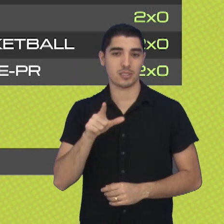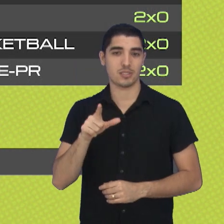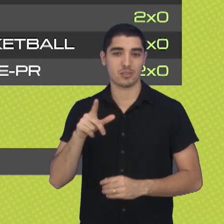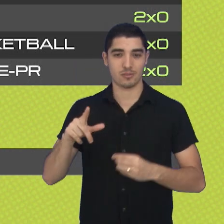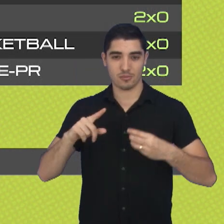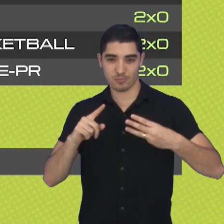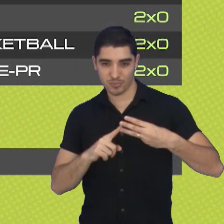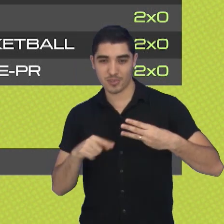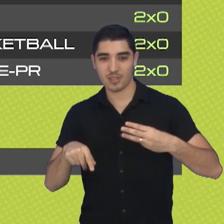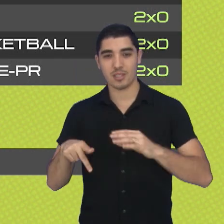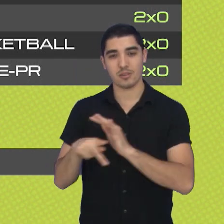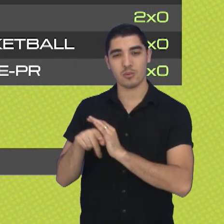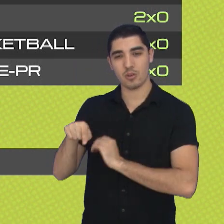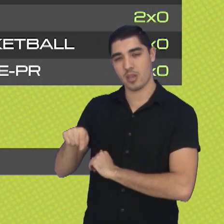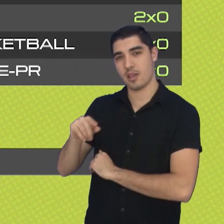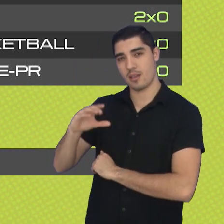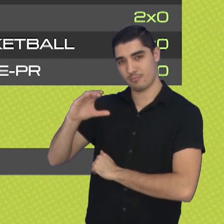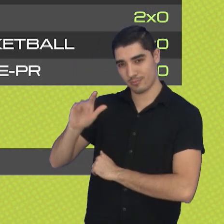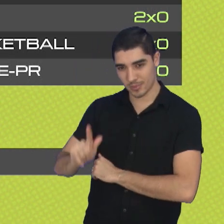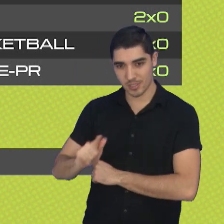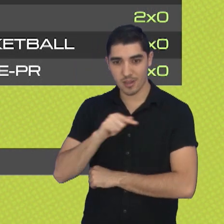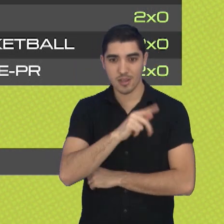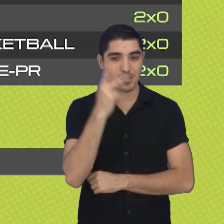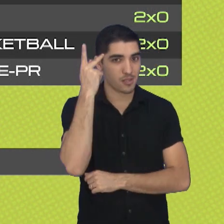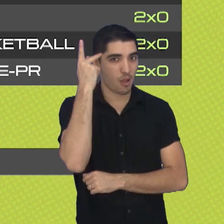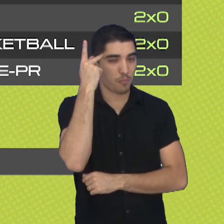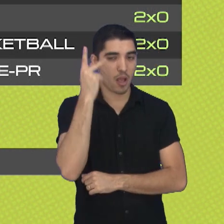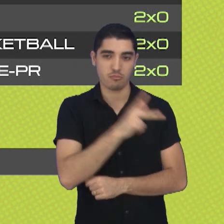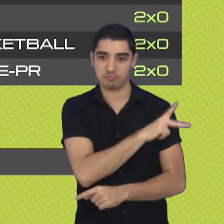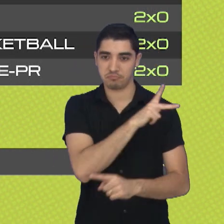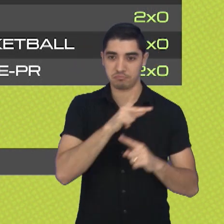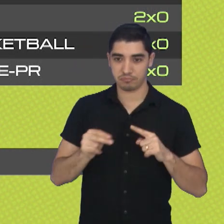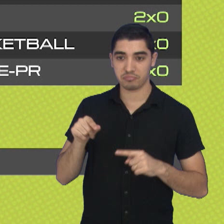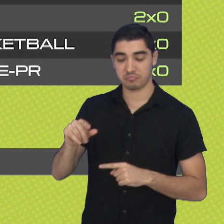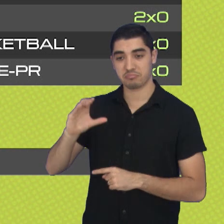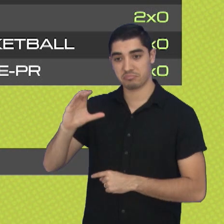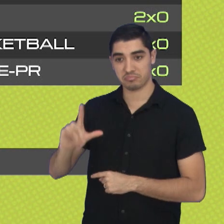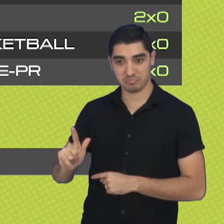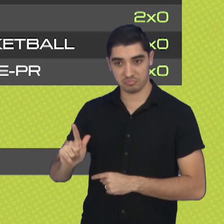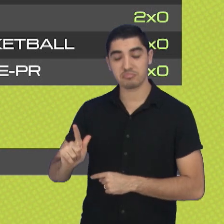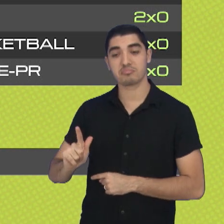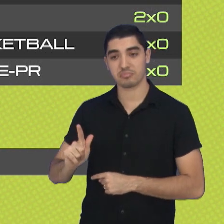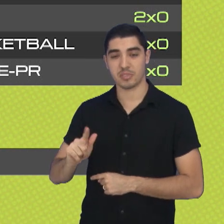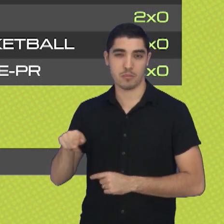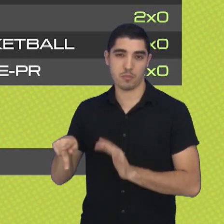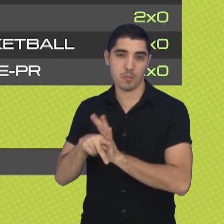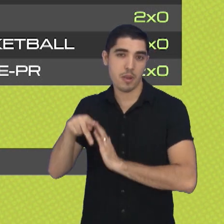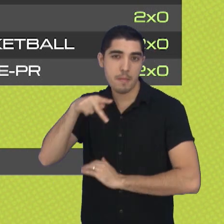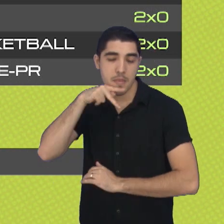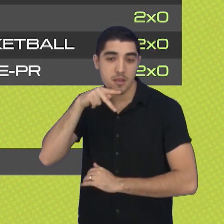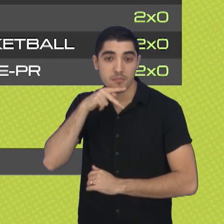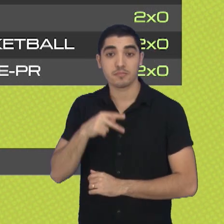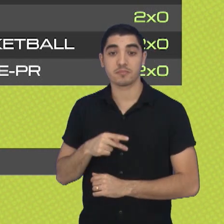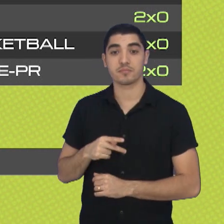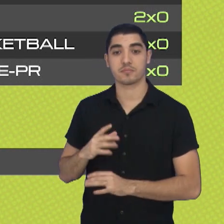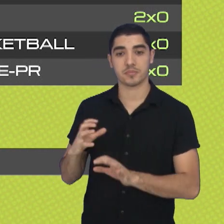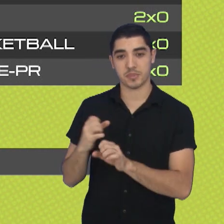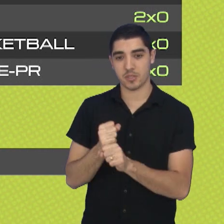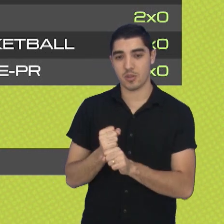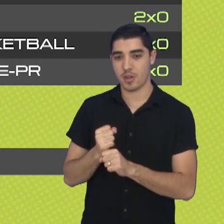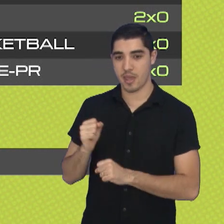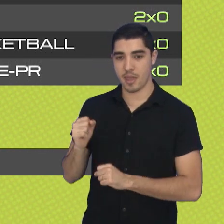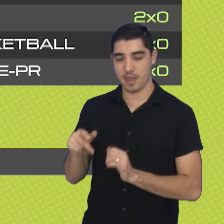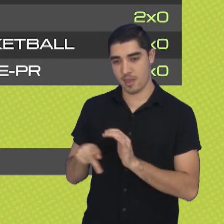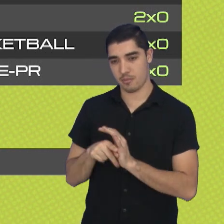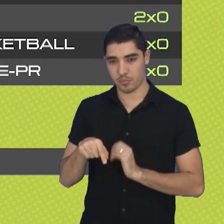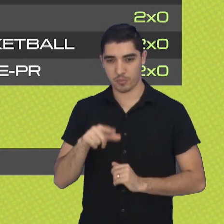foi Unifacisa e São Paulo. São Paulo acabou vencendo o time da Paraíba, lá na Paraíba, no jogo 3, 88-82. O restante, tudo